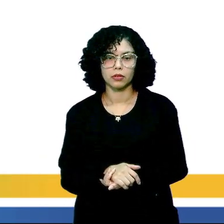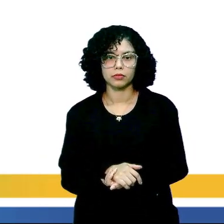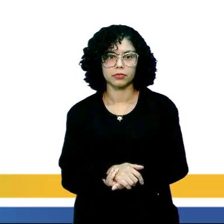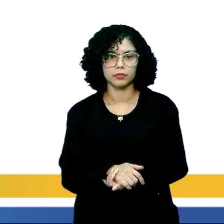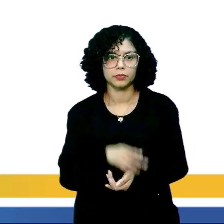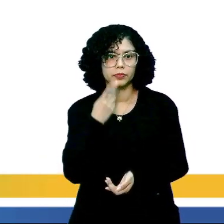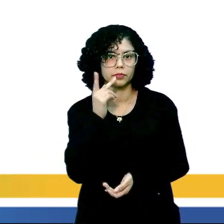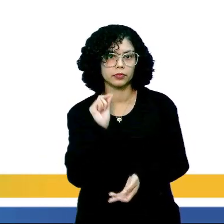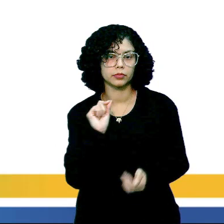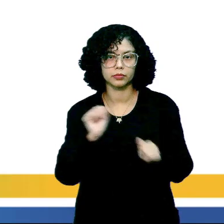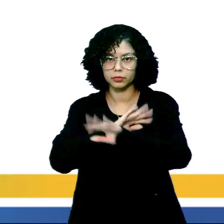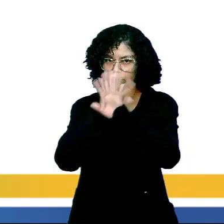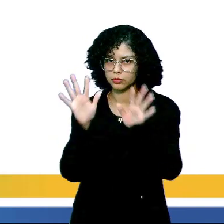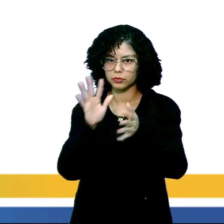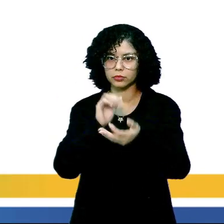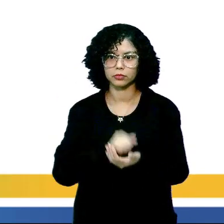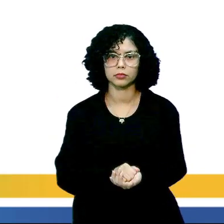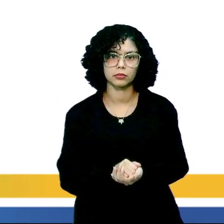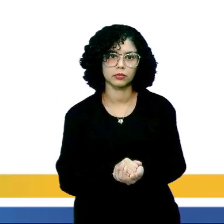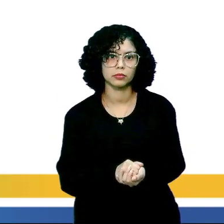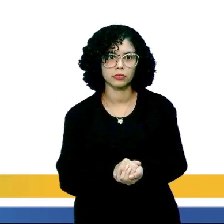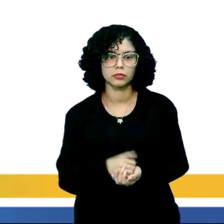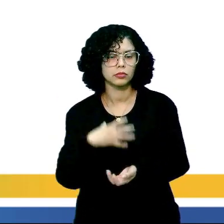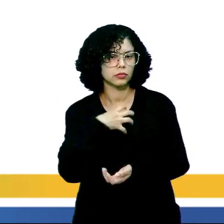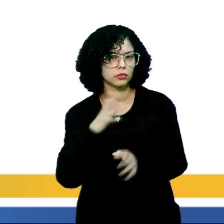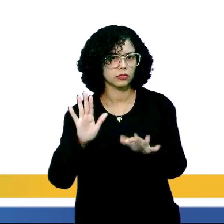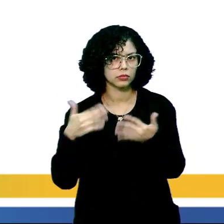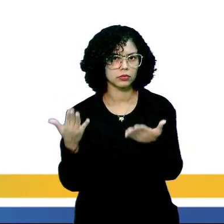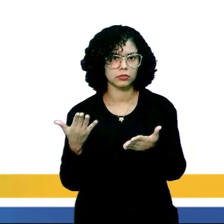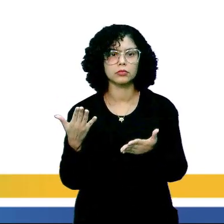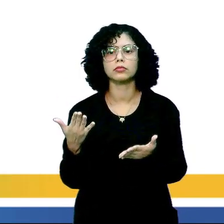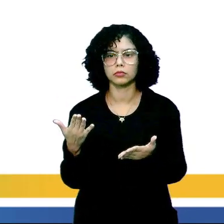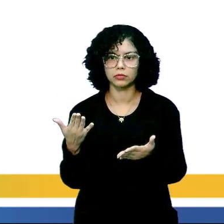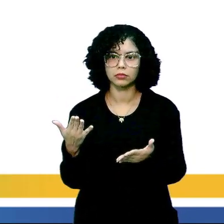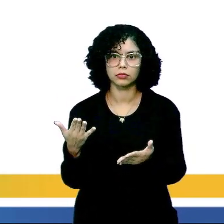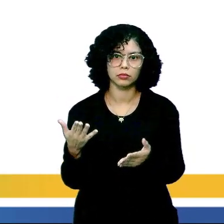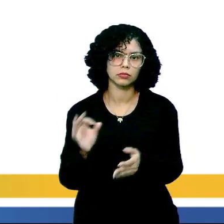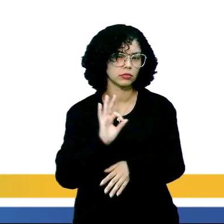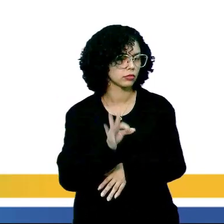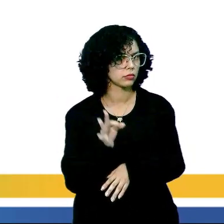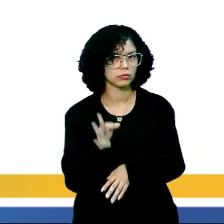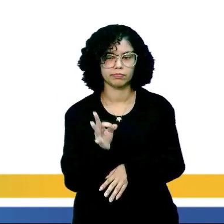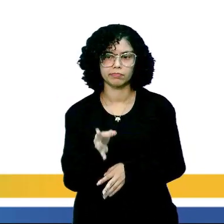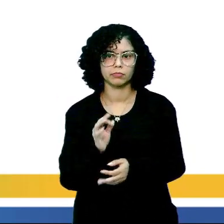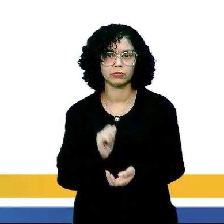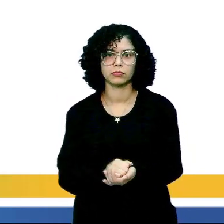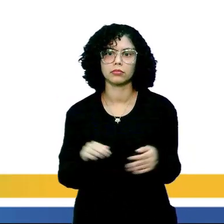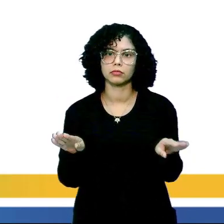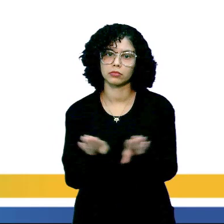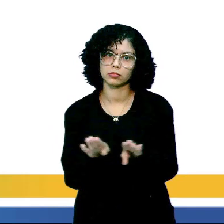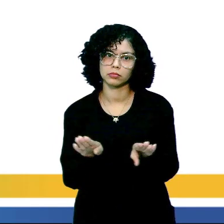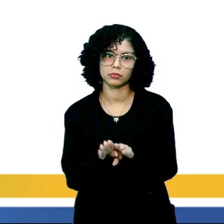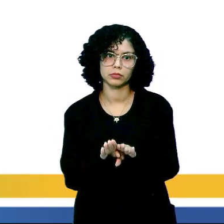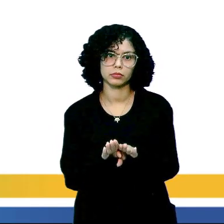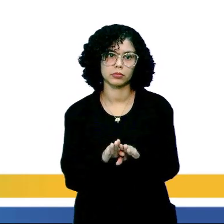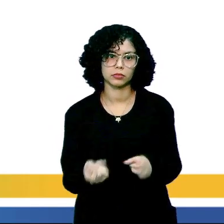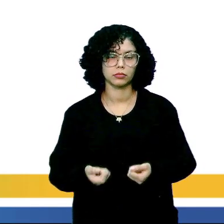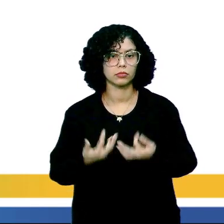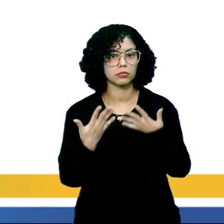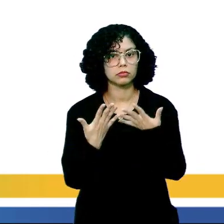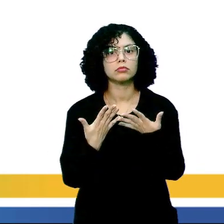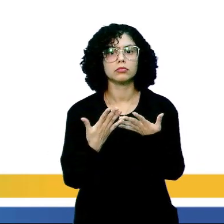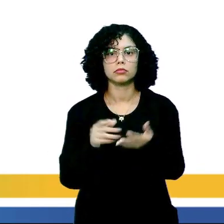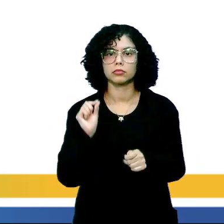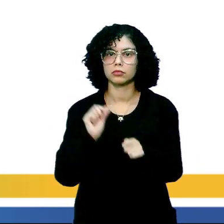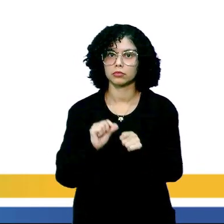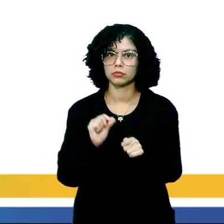ele está falando aqui claramente desse movimento e os motivos pelo qual ele não deu certo e também os motivos que fazem com